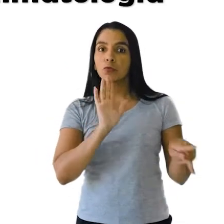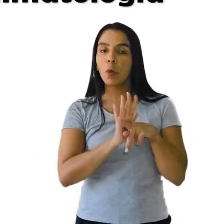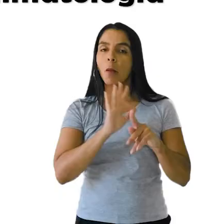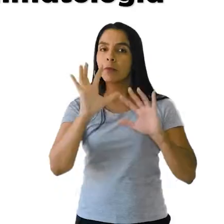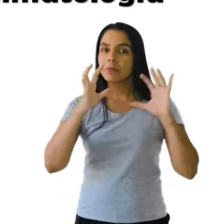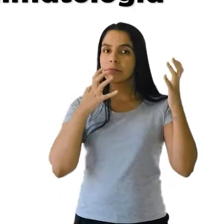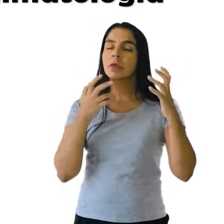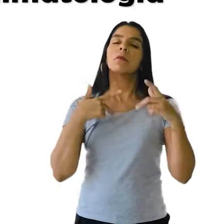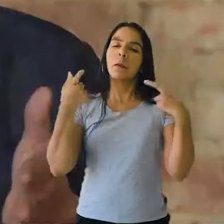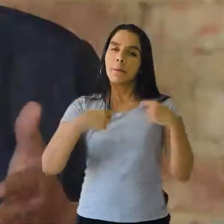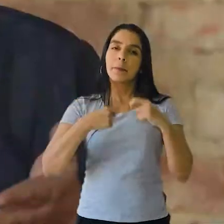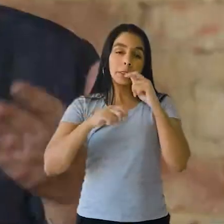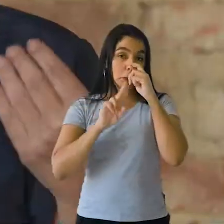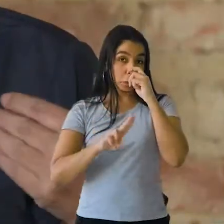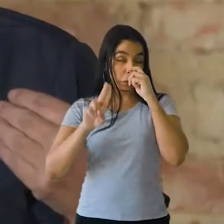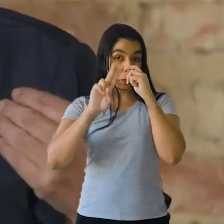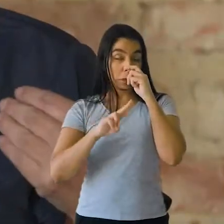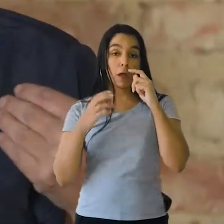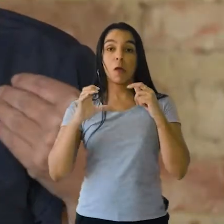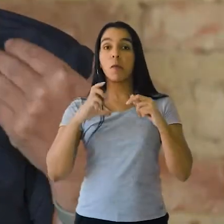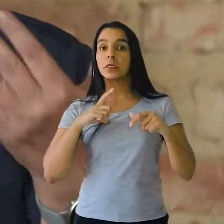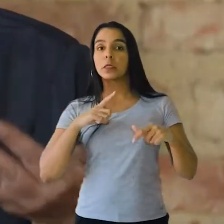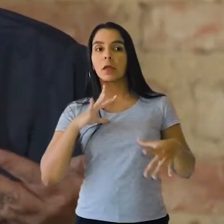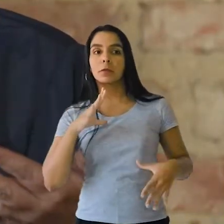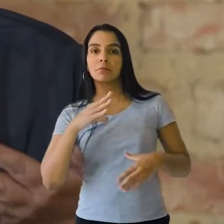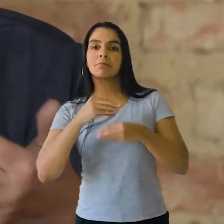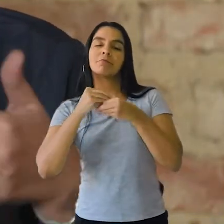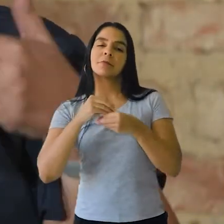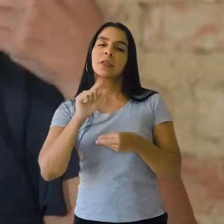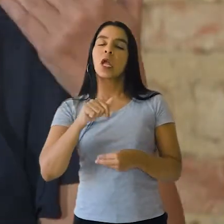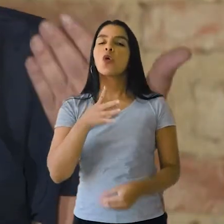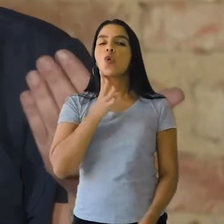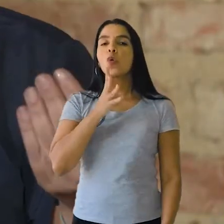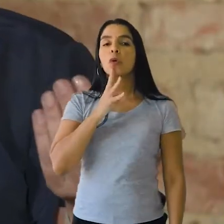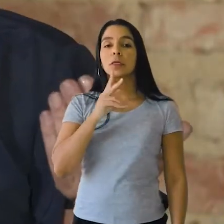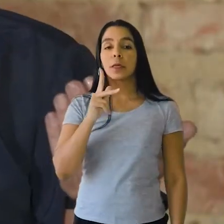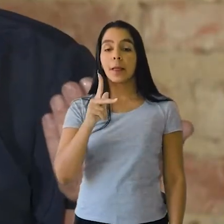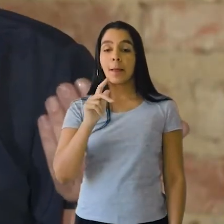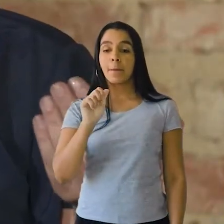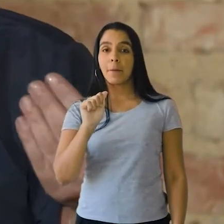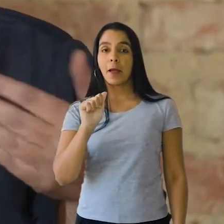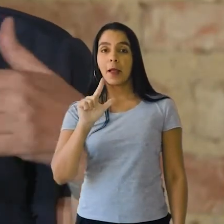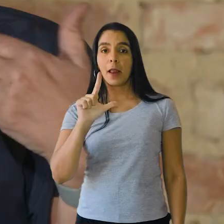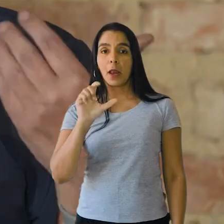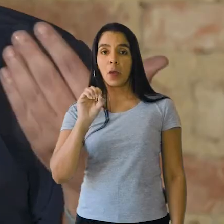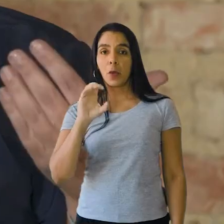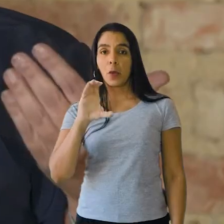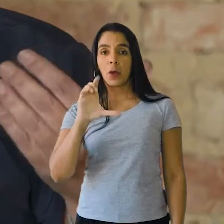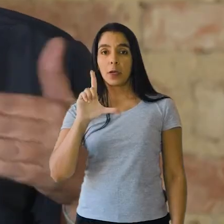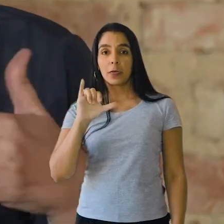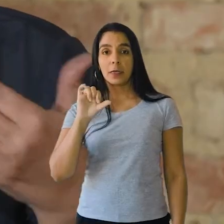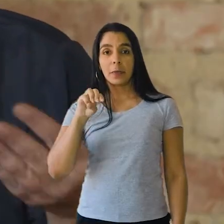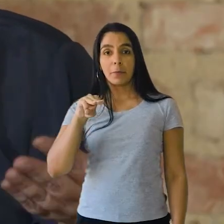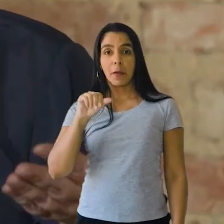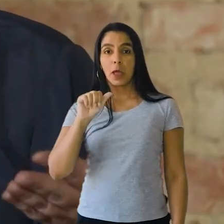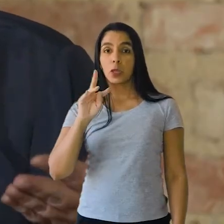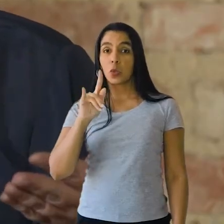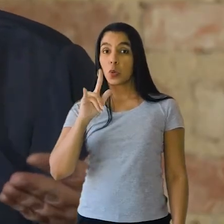dados instrumentais do clima, que se faz necessário fazer uso de uma ciência complementar, que ela é conhecida